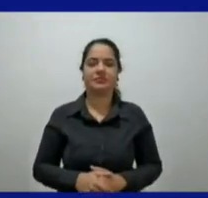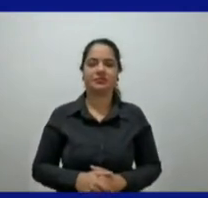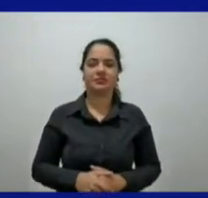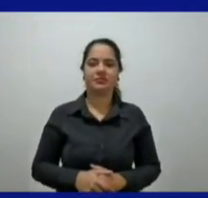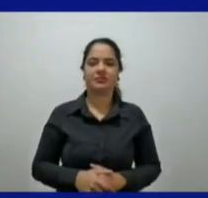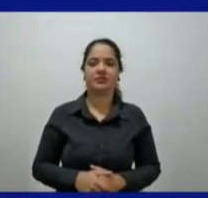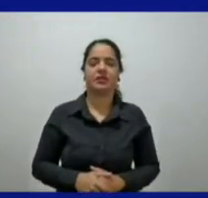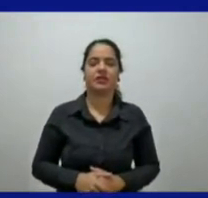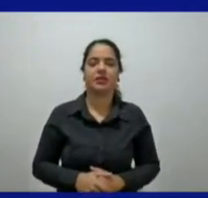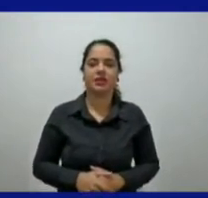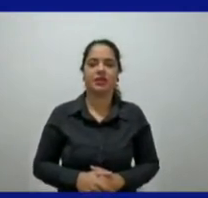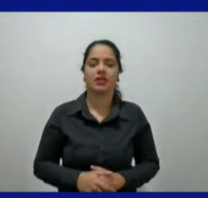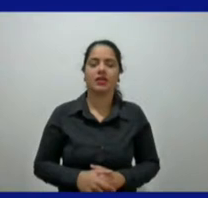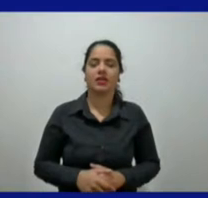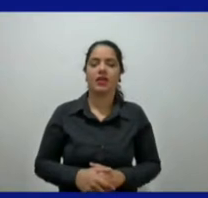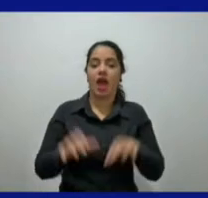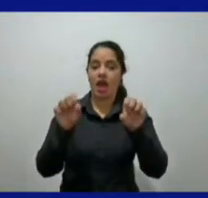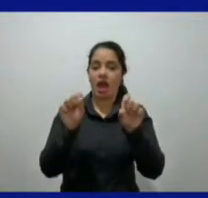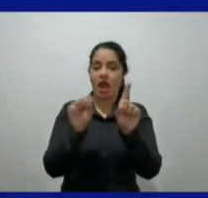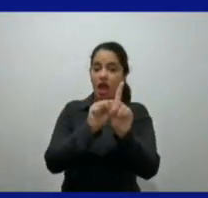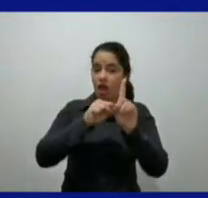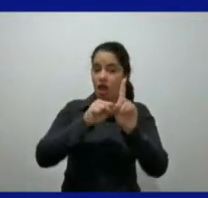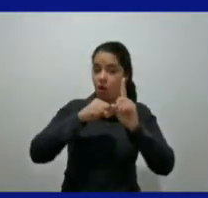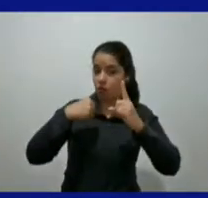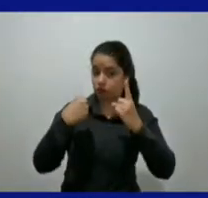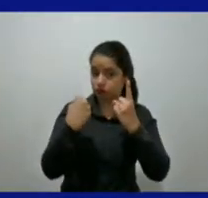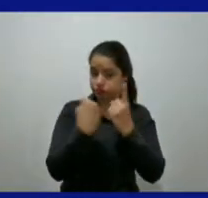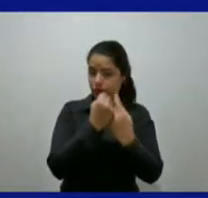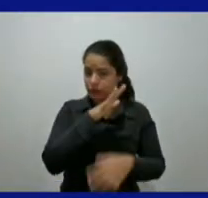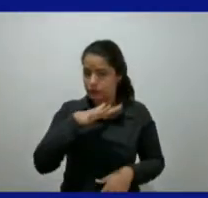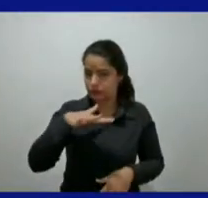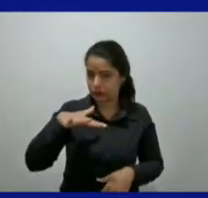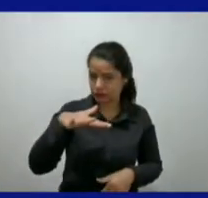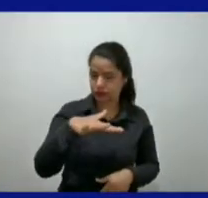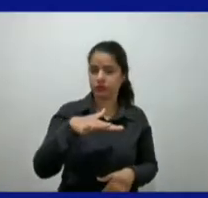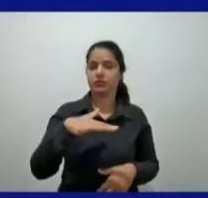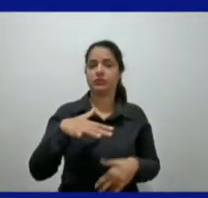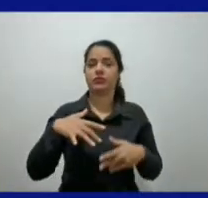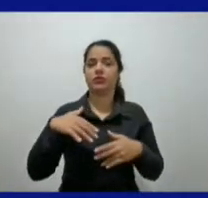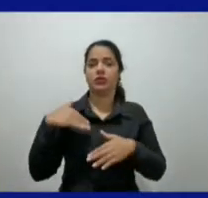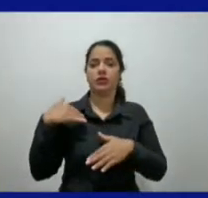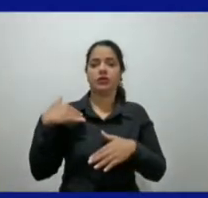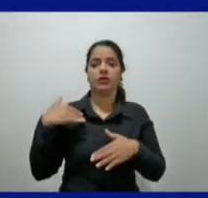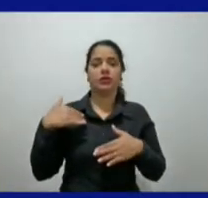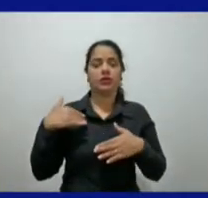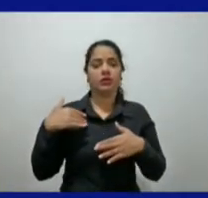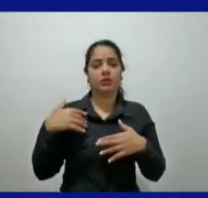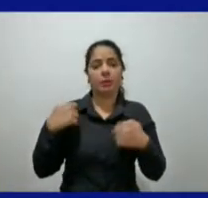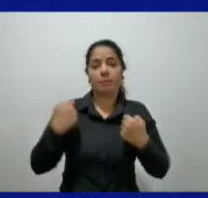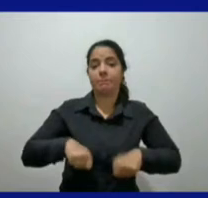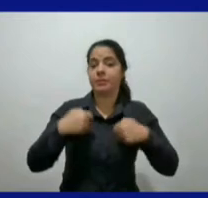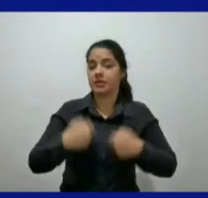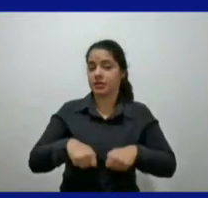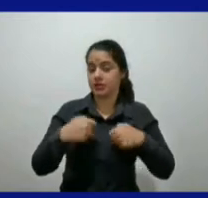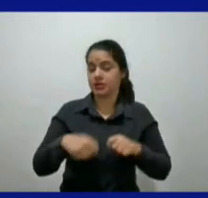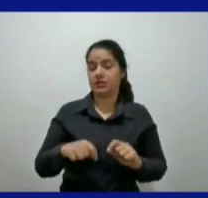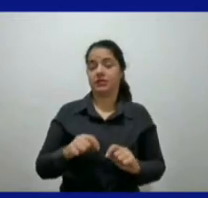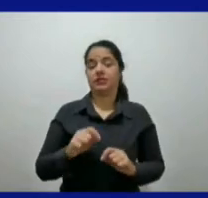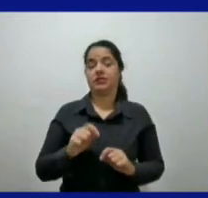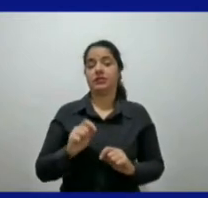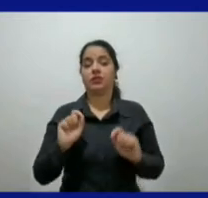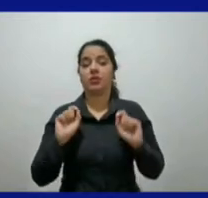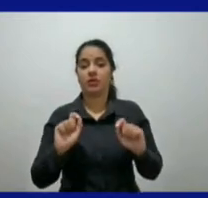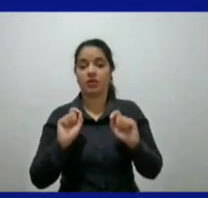demanda e continuará a demandar crescentemente não apenas processos e produtos